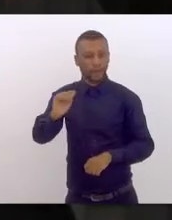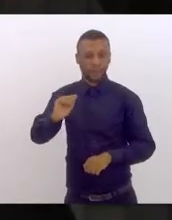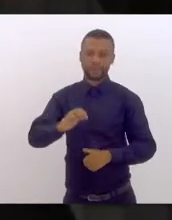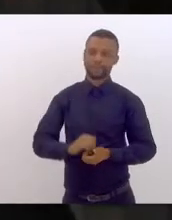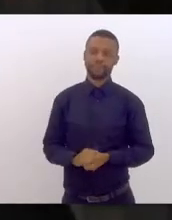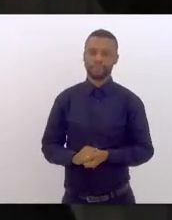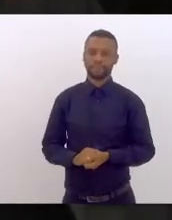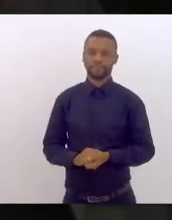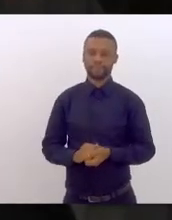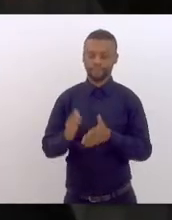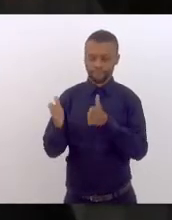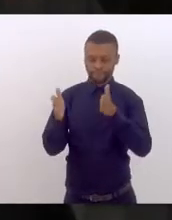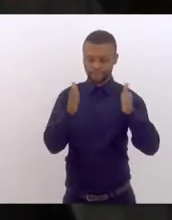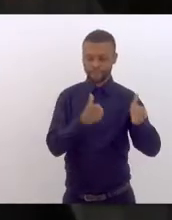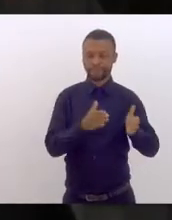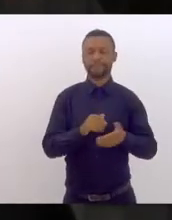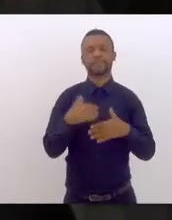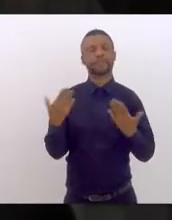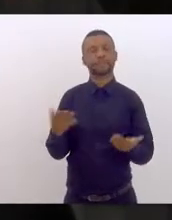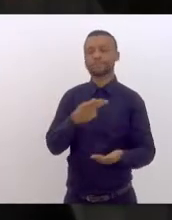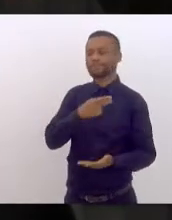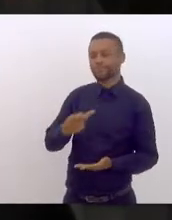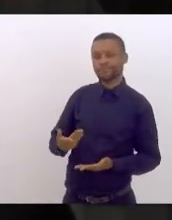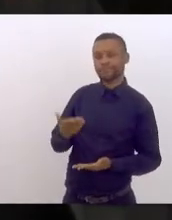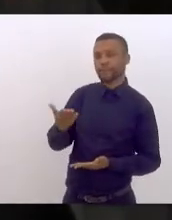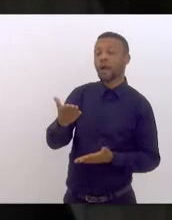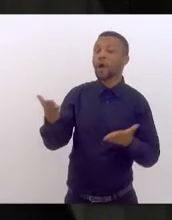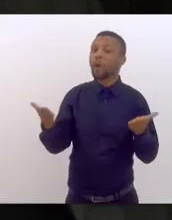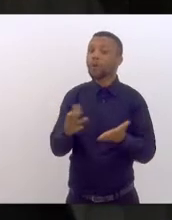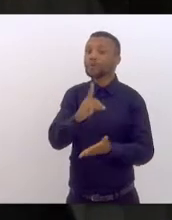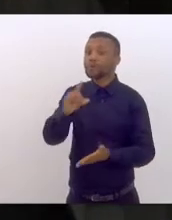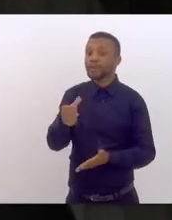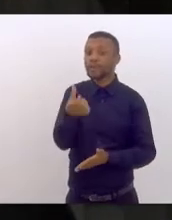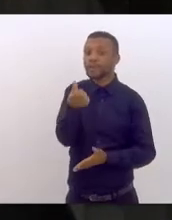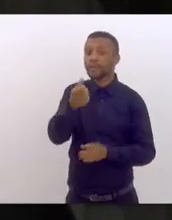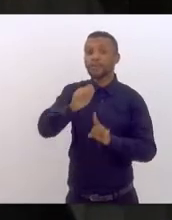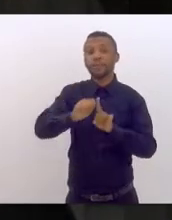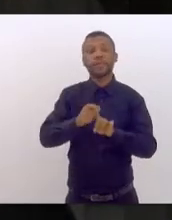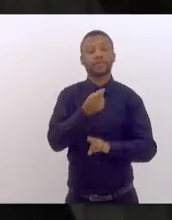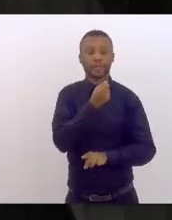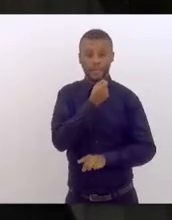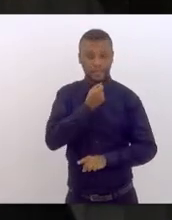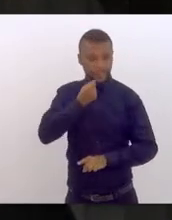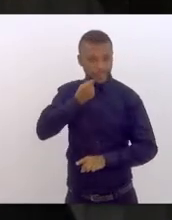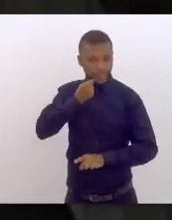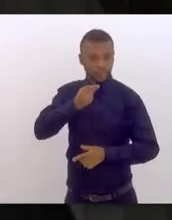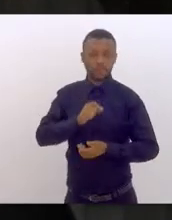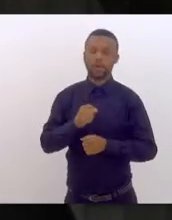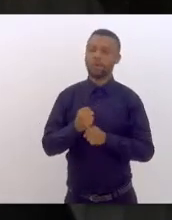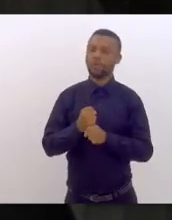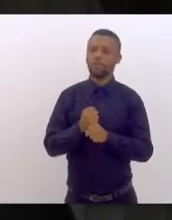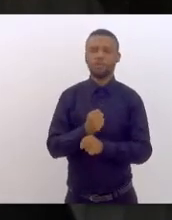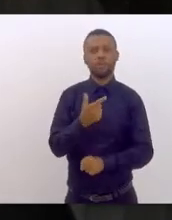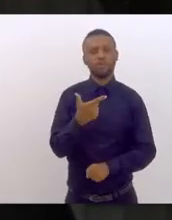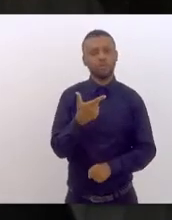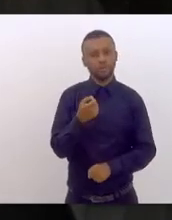a senhora Presidente hoje seis de setembro de